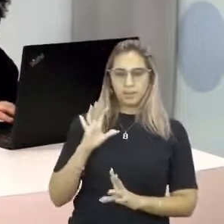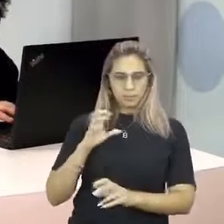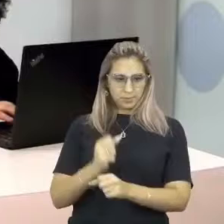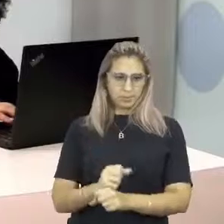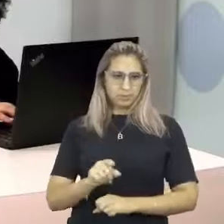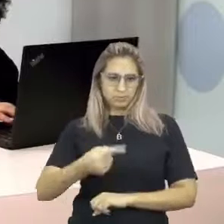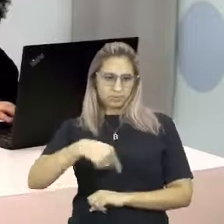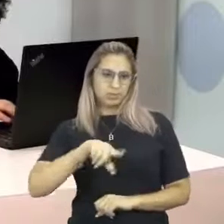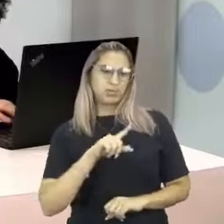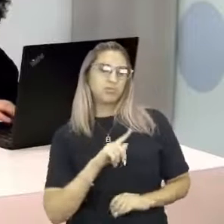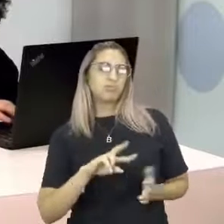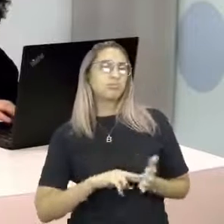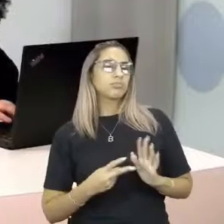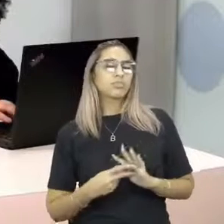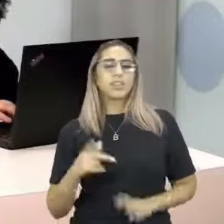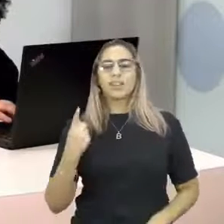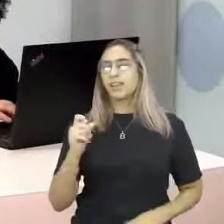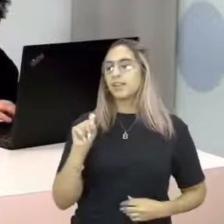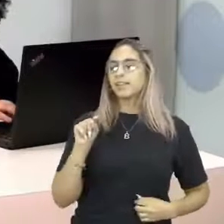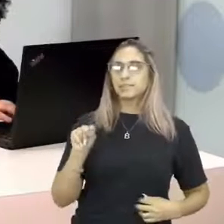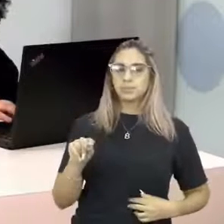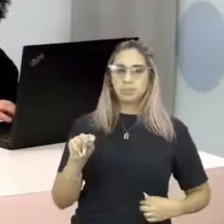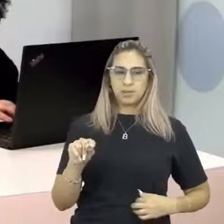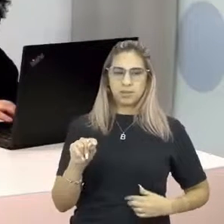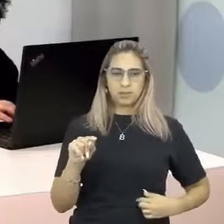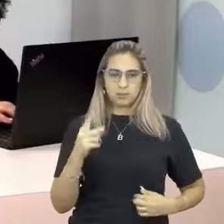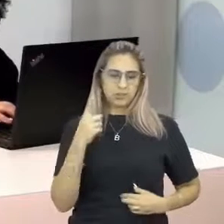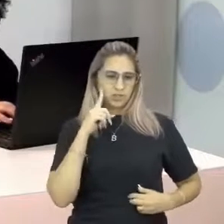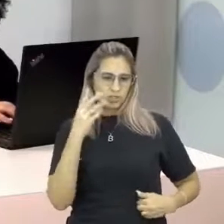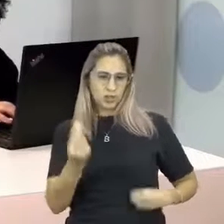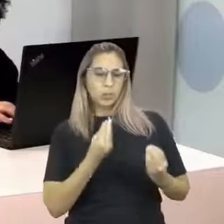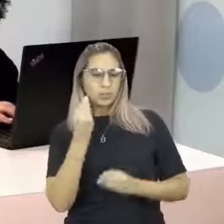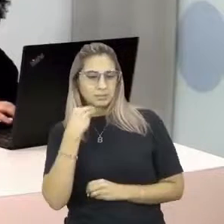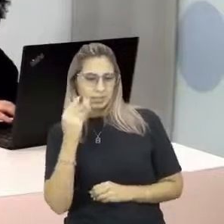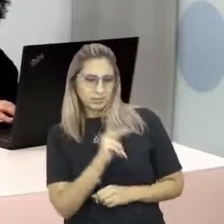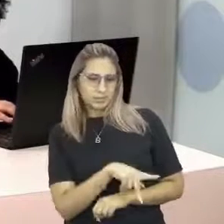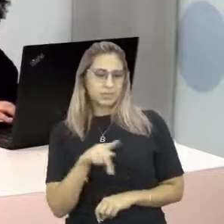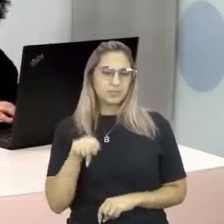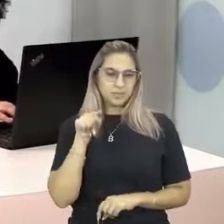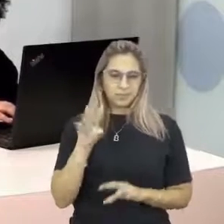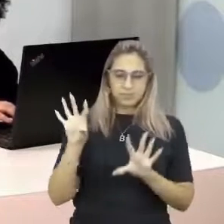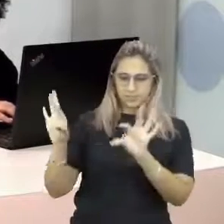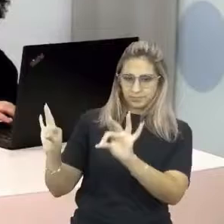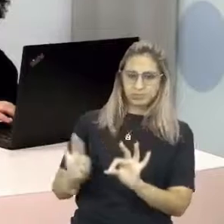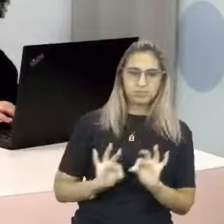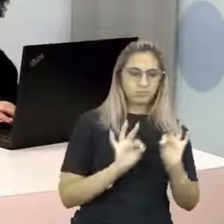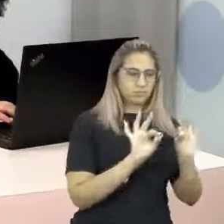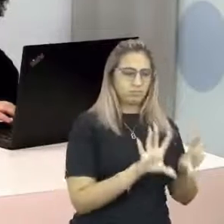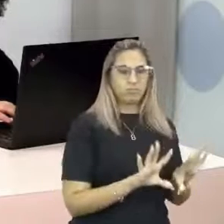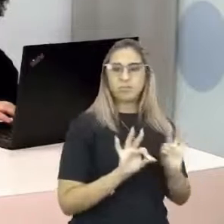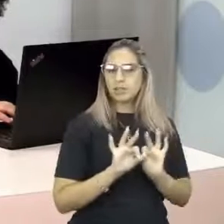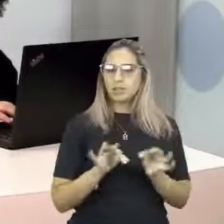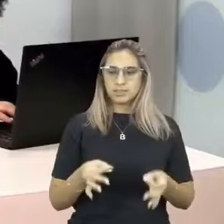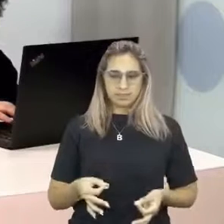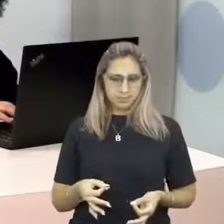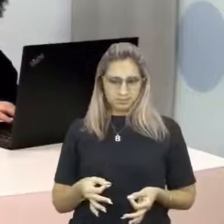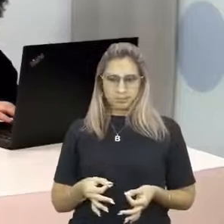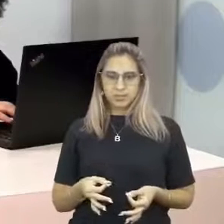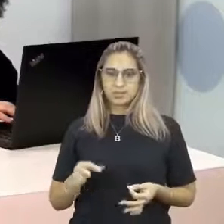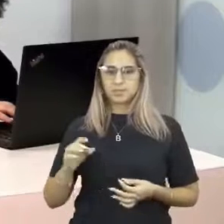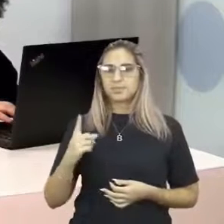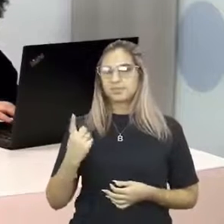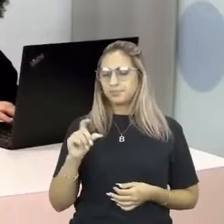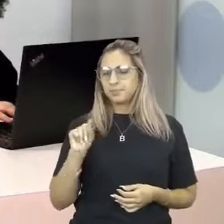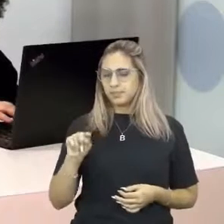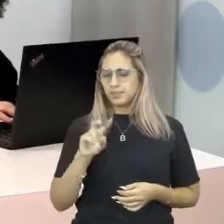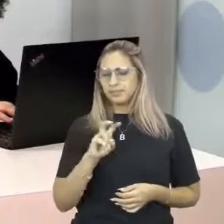ela tem 10.950 dias de experiência como docente. Ela vai pegar de lá também. Esses 10.950 dias,